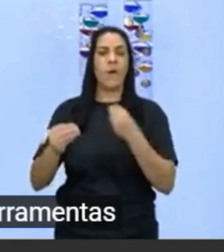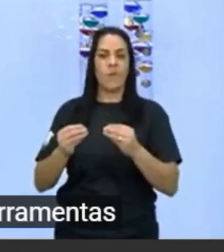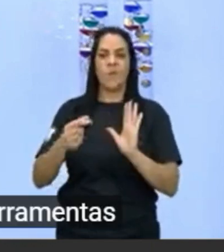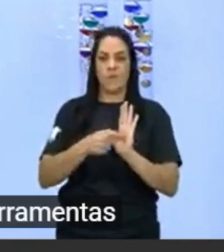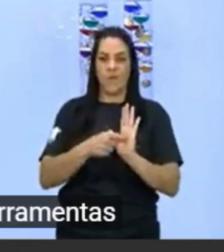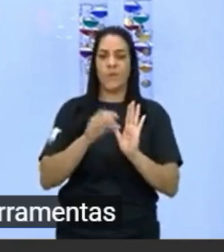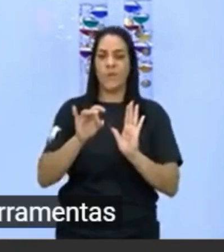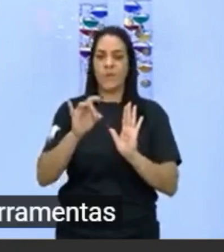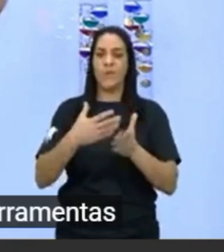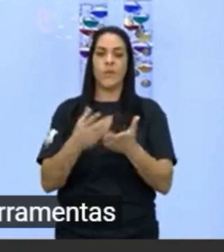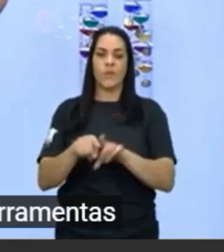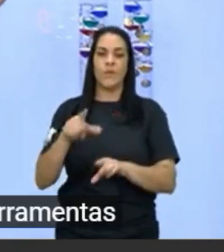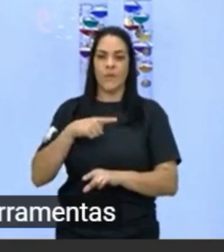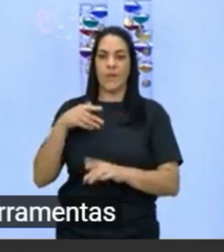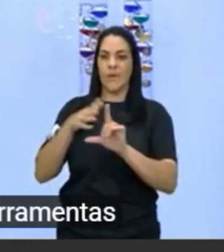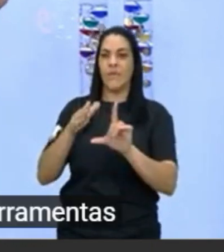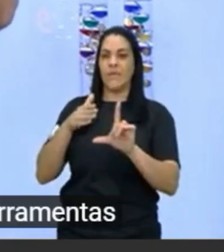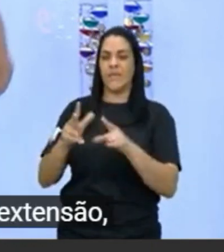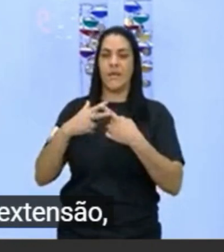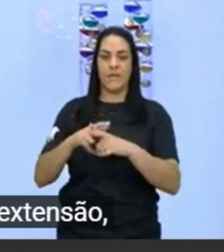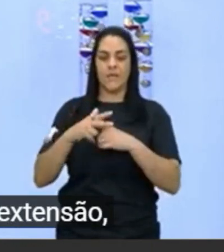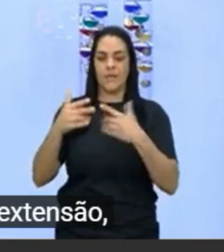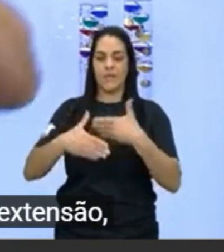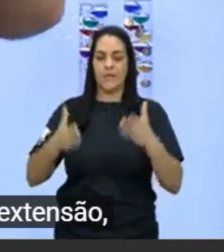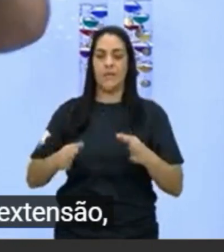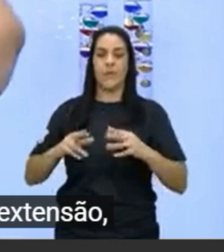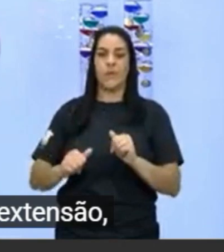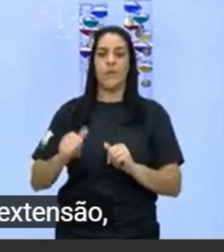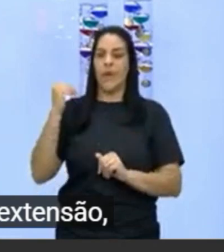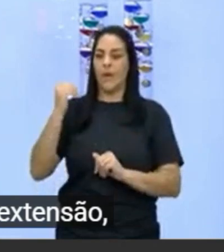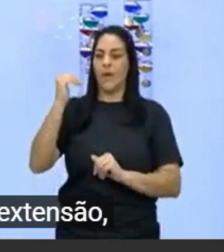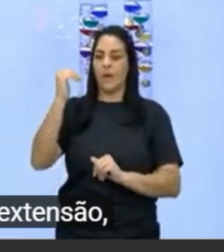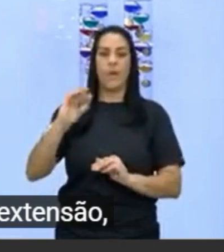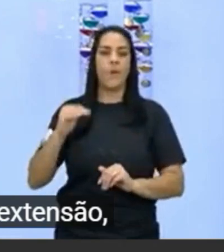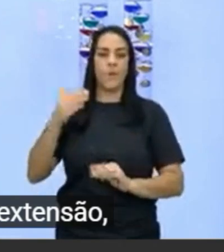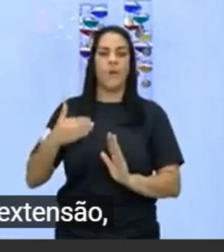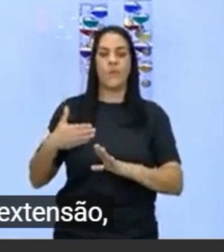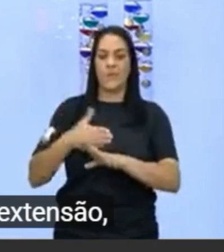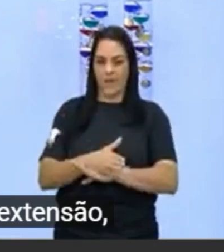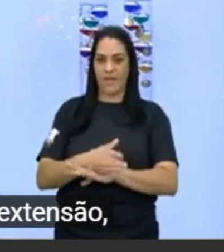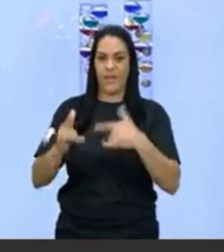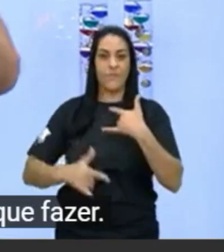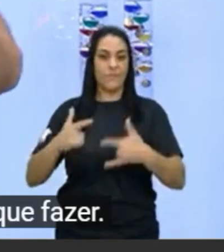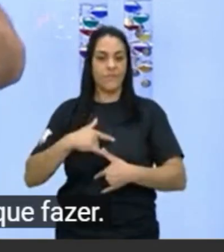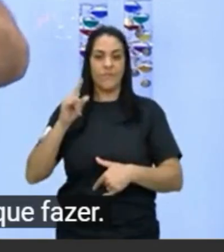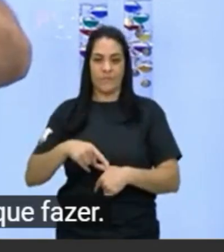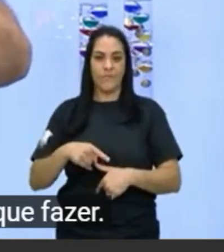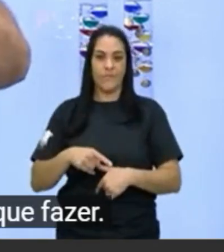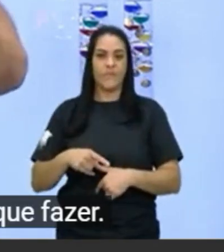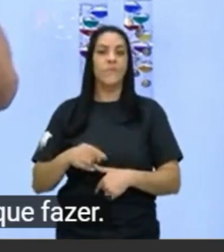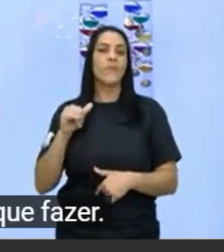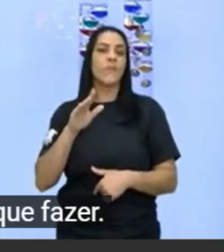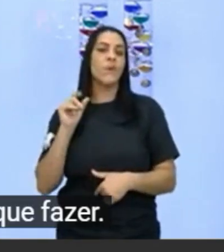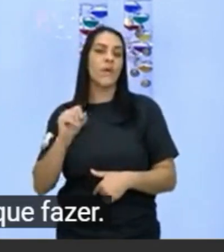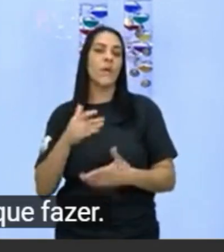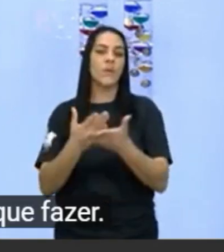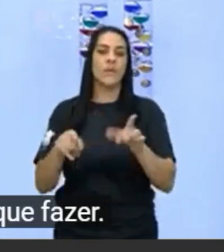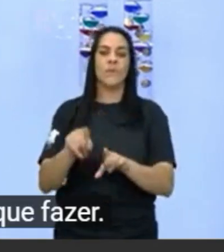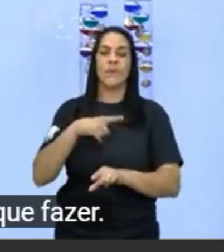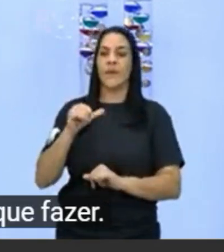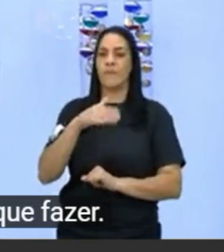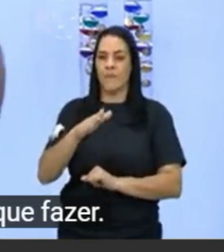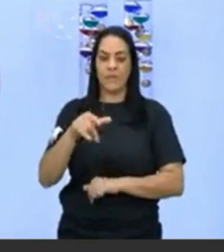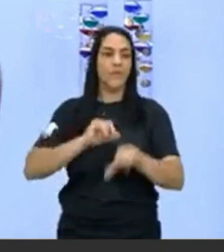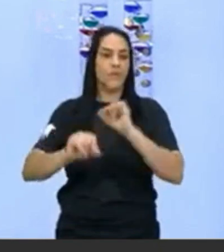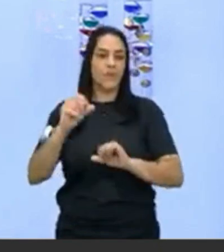com o microbit somente, nós temos o acesso à caixa de ferramentas e aquelas categorias. Quando entra o RobotBit, que é essa extensão, que é essa categoria a mais, a gente tem